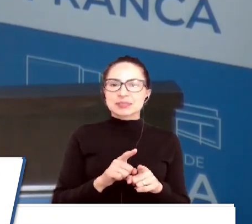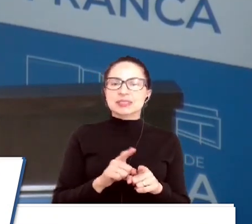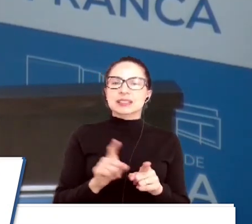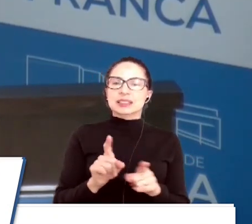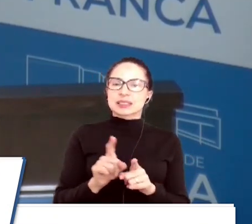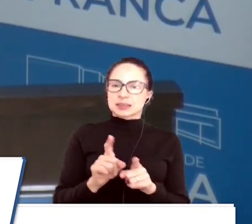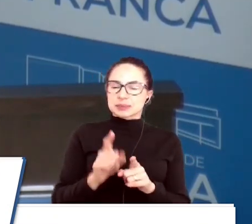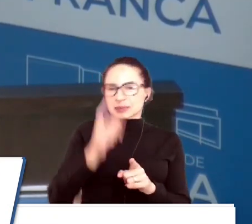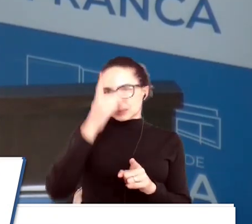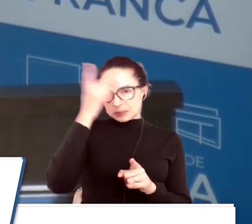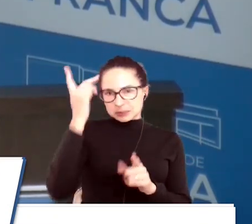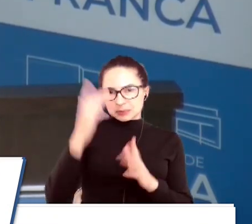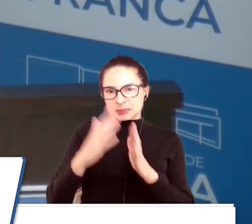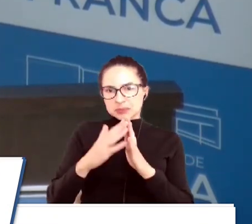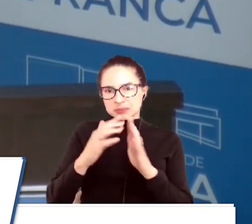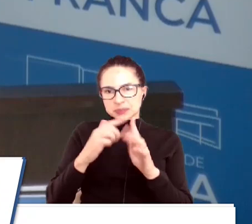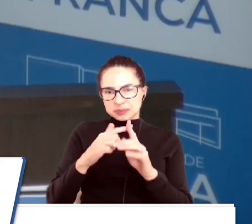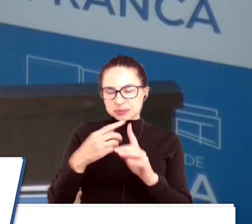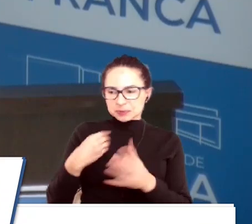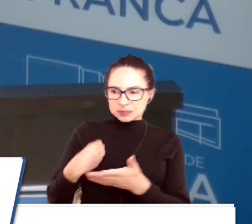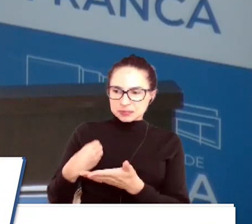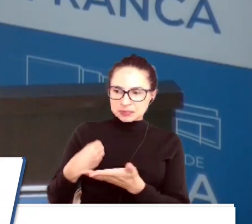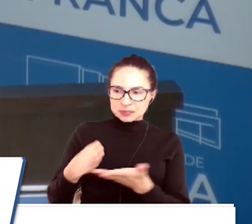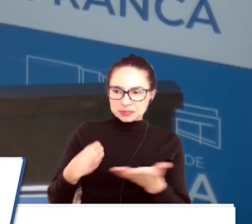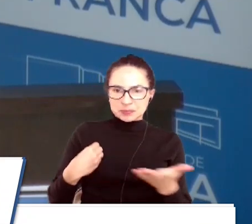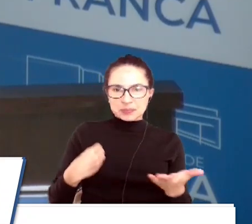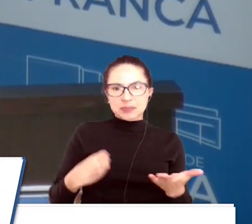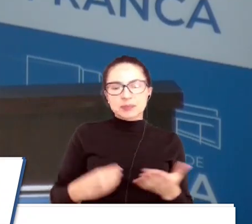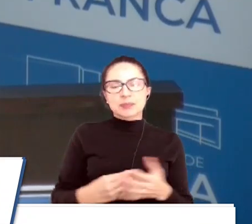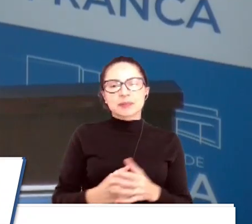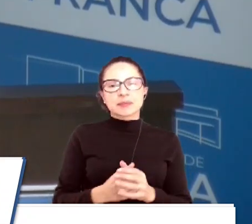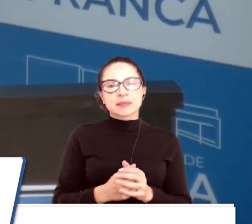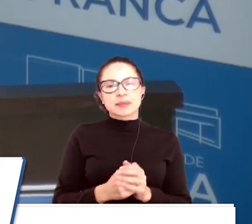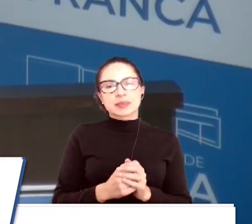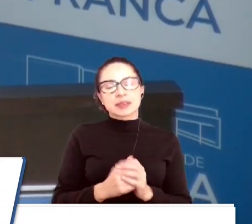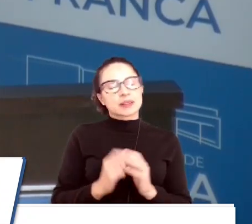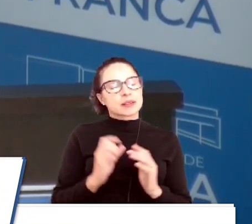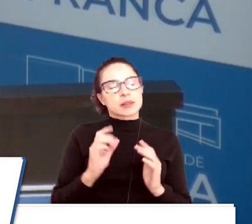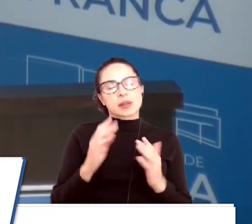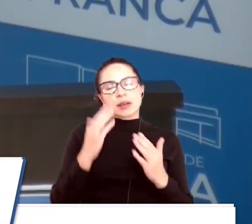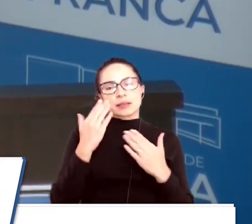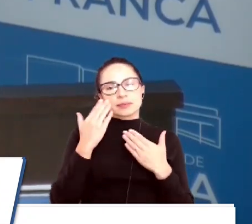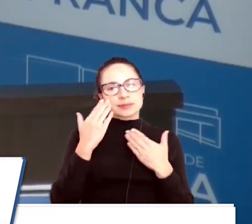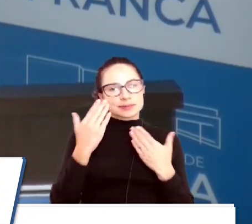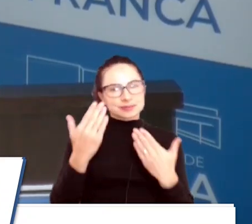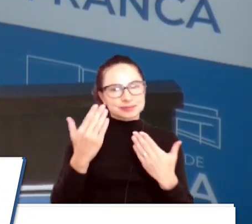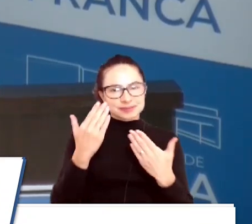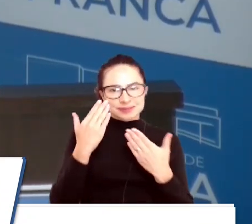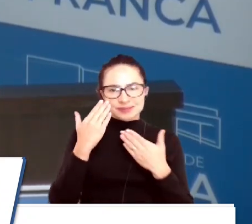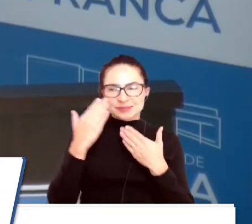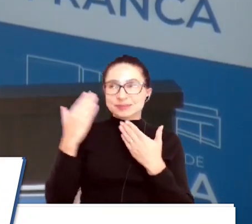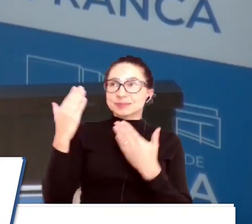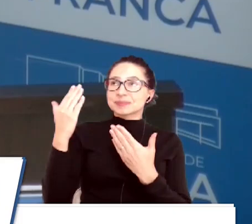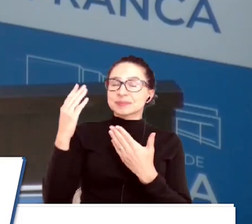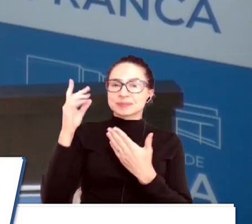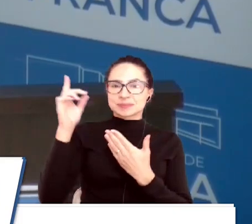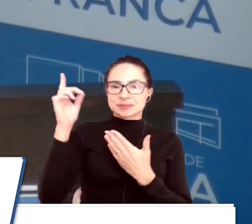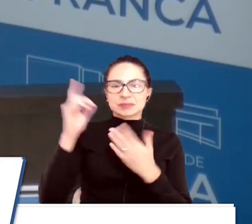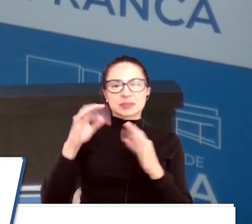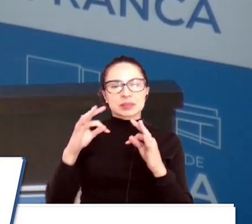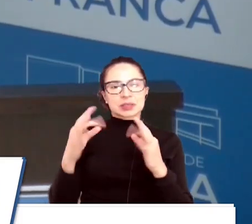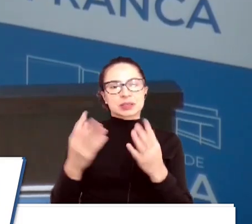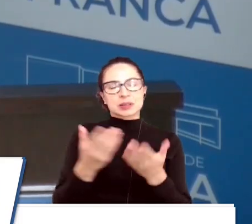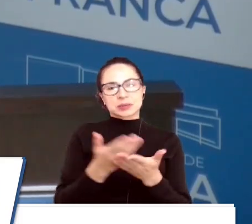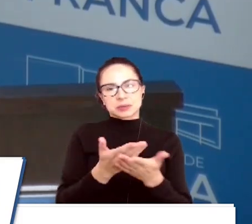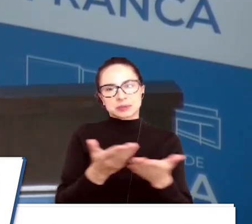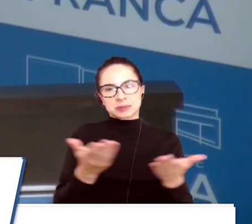da igreja também que está aqui presente. Então, só tenho que agradecer a Deus e a todos